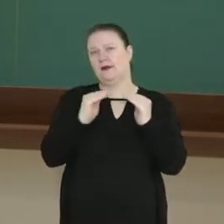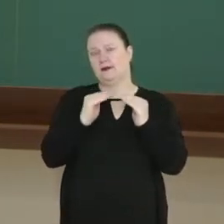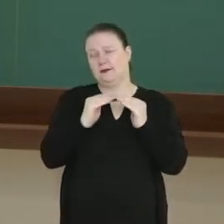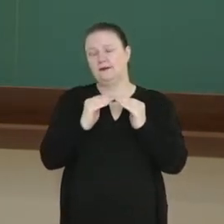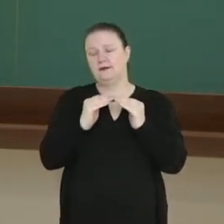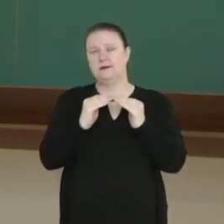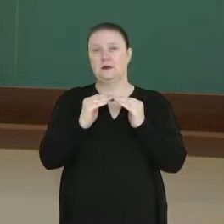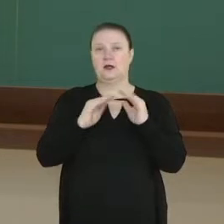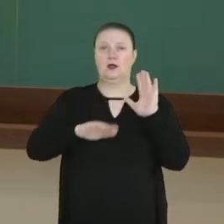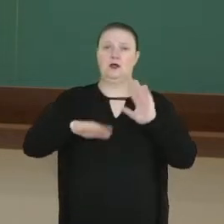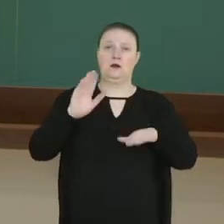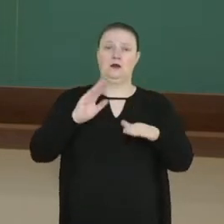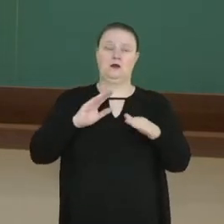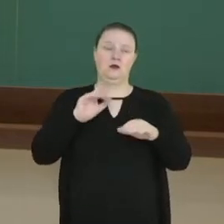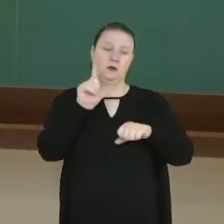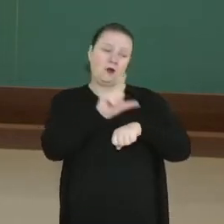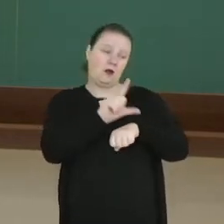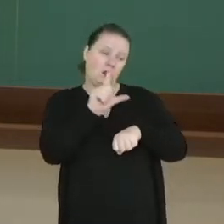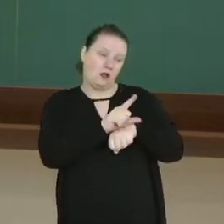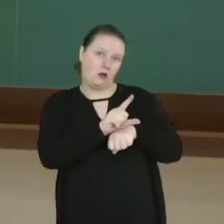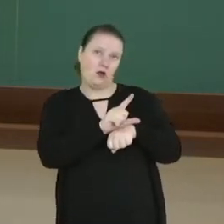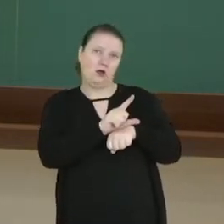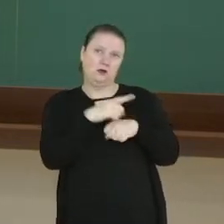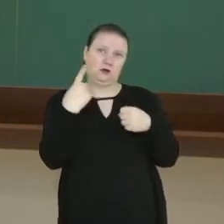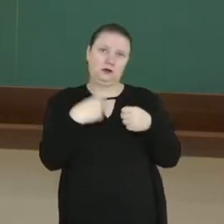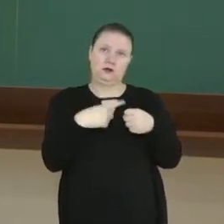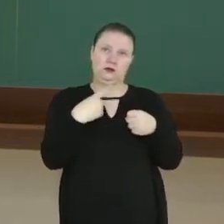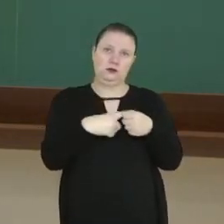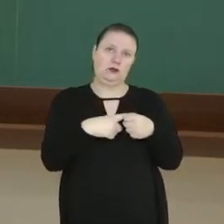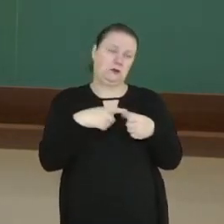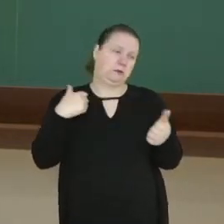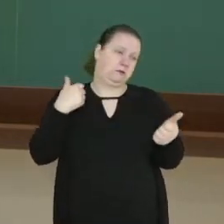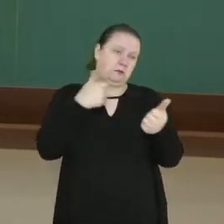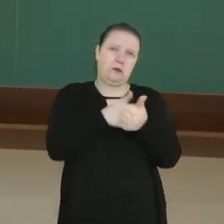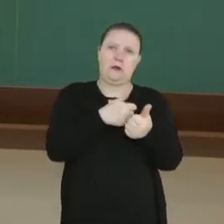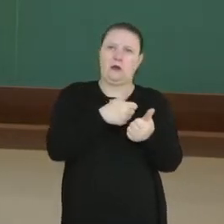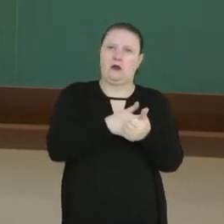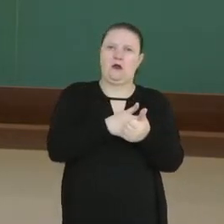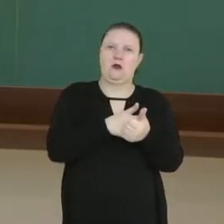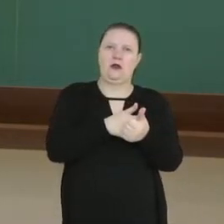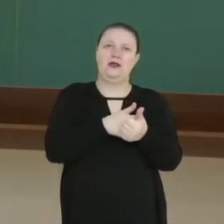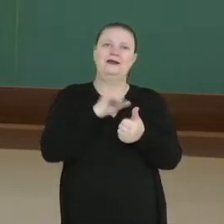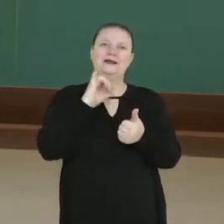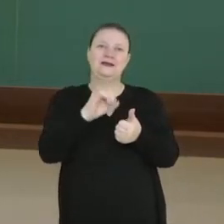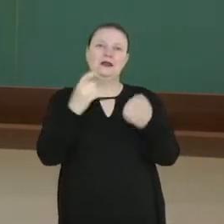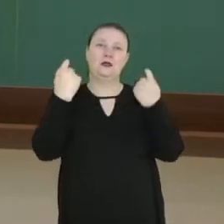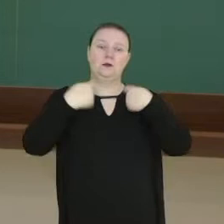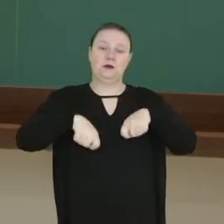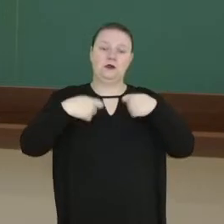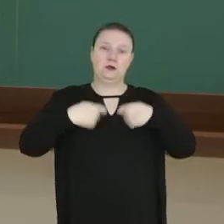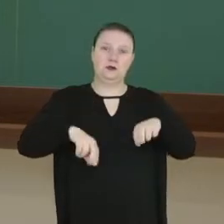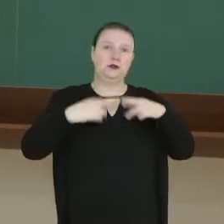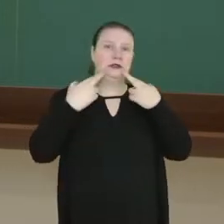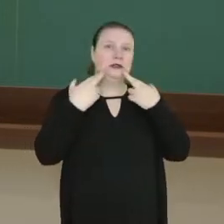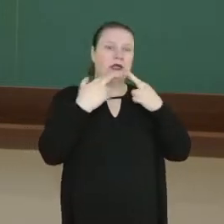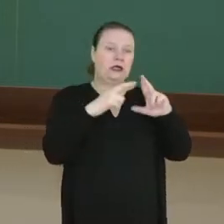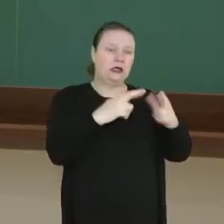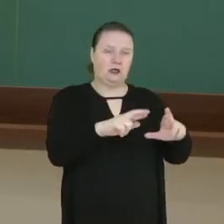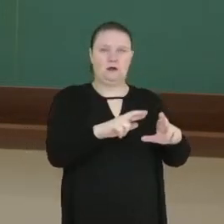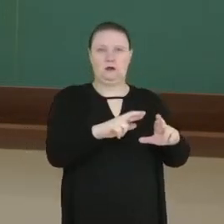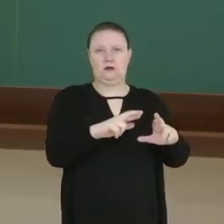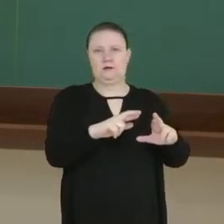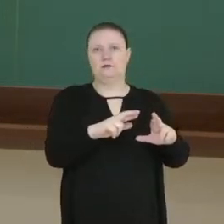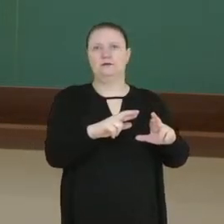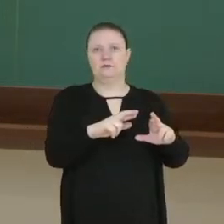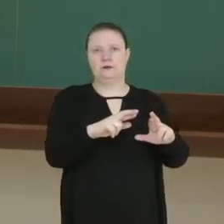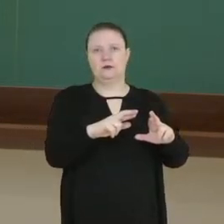compramos numa loja da nossa cidade, então é mais fácil nós podermos reclamar ali caso tenha algum problema, até mesmo na